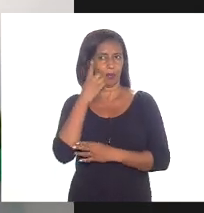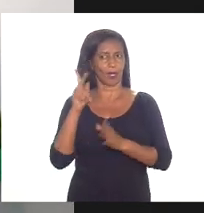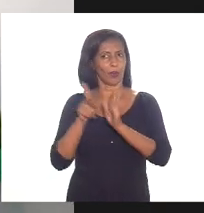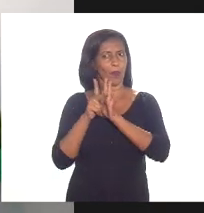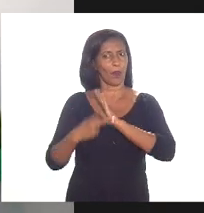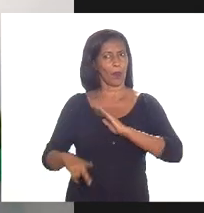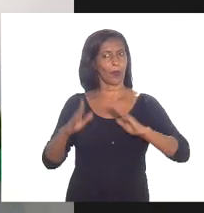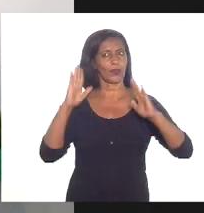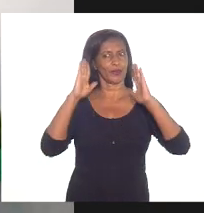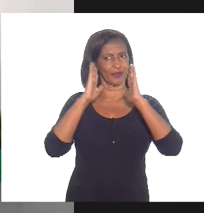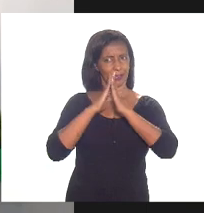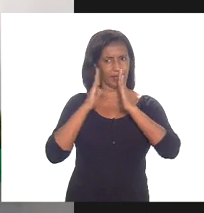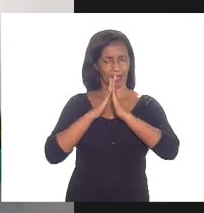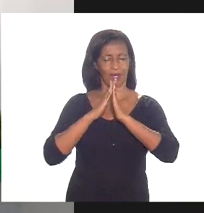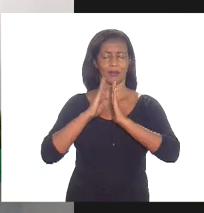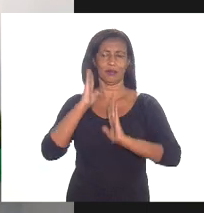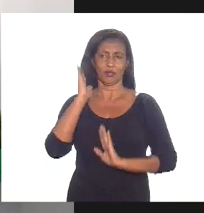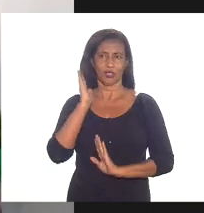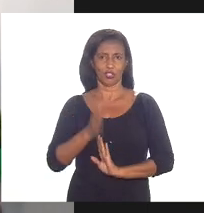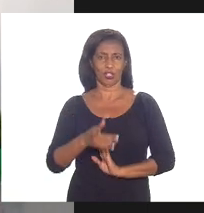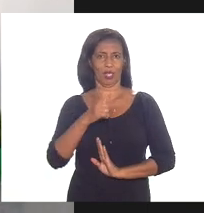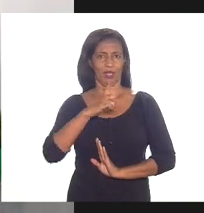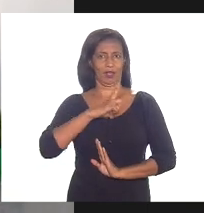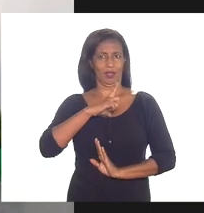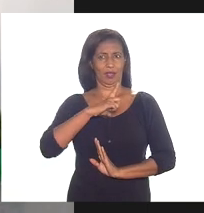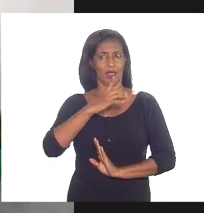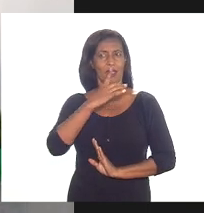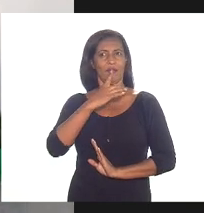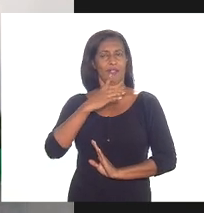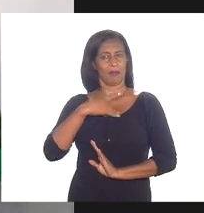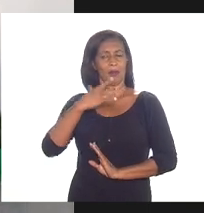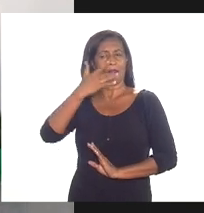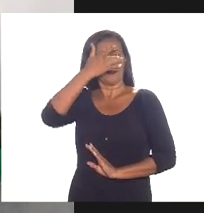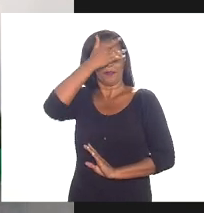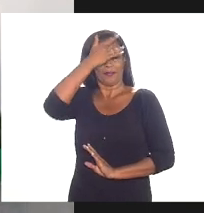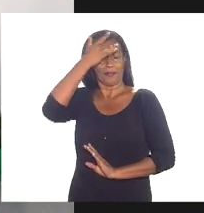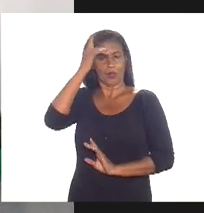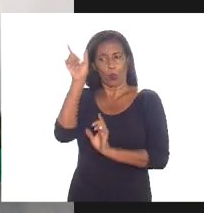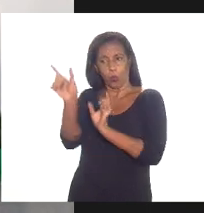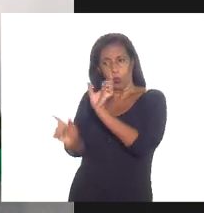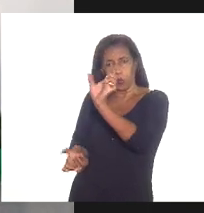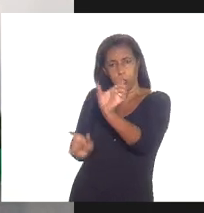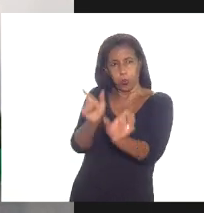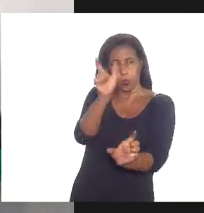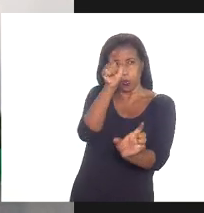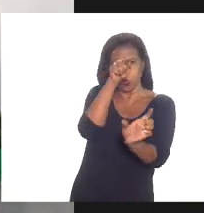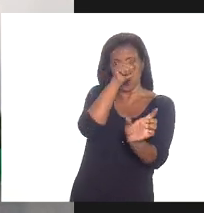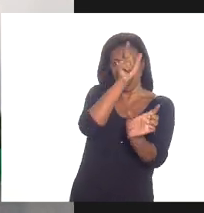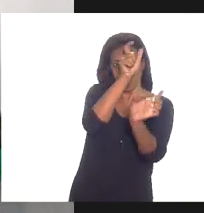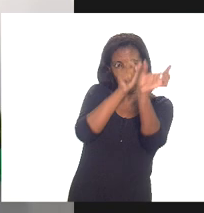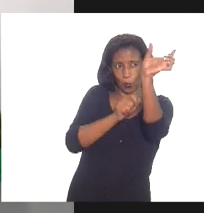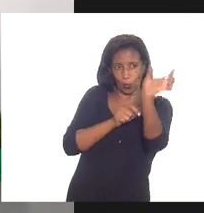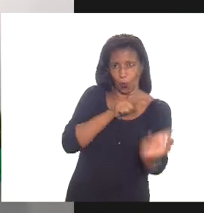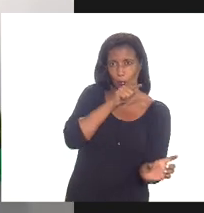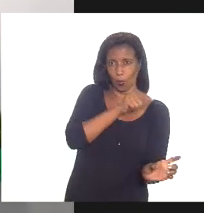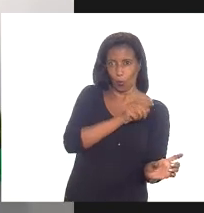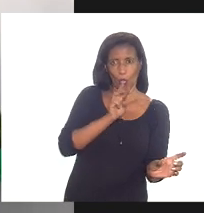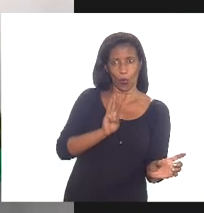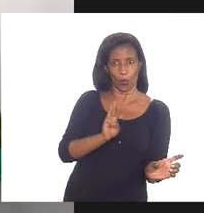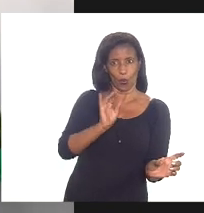casa. A gente já teve em pessoa o então governador Wilson